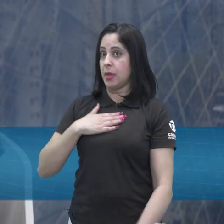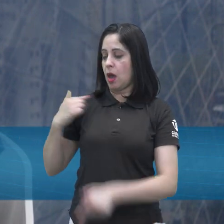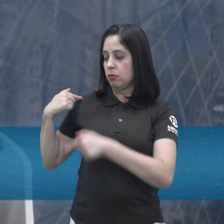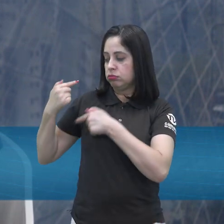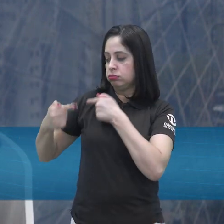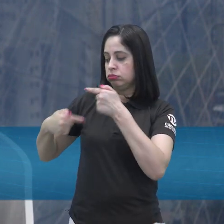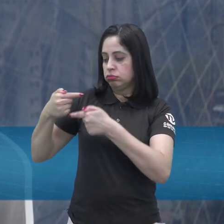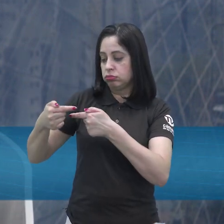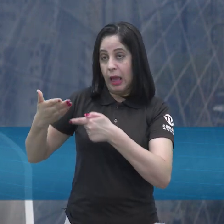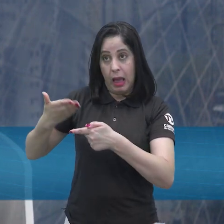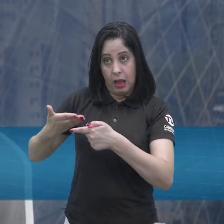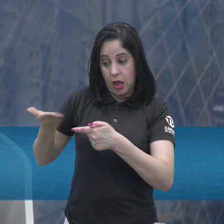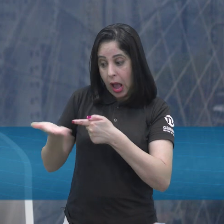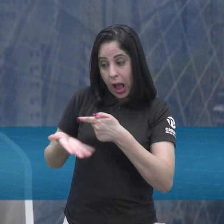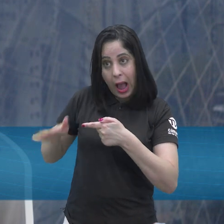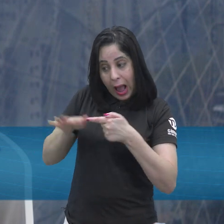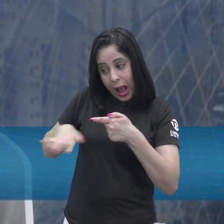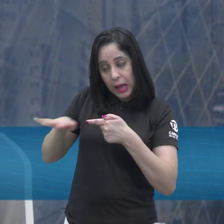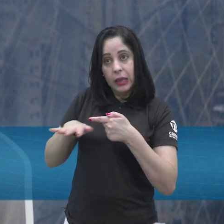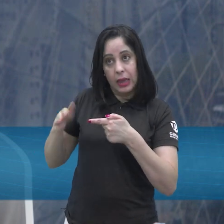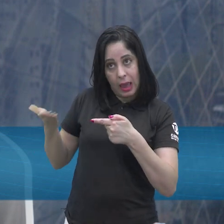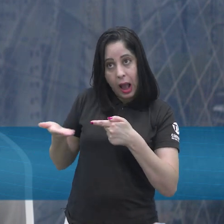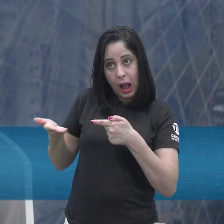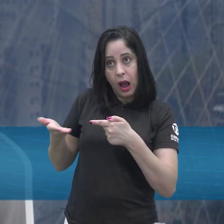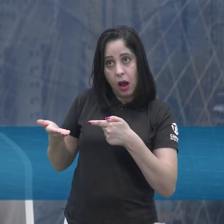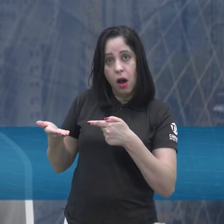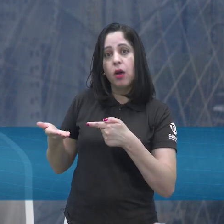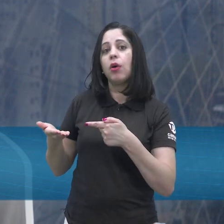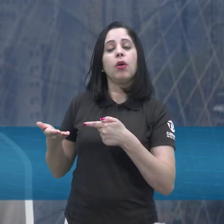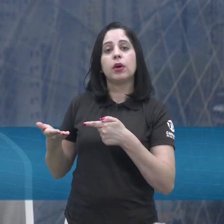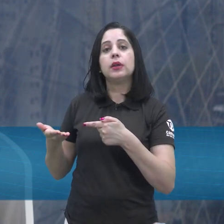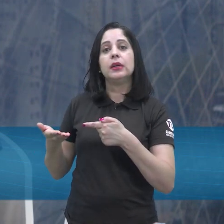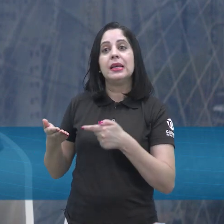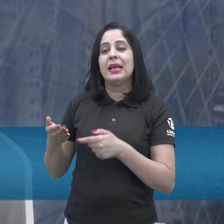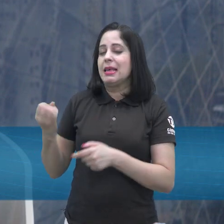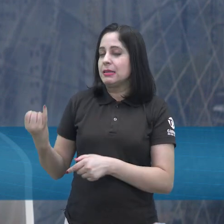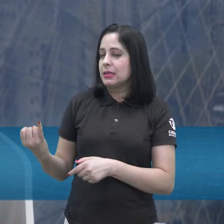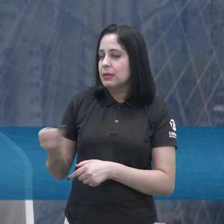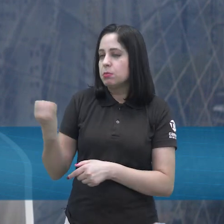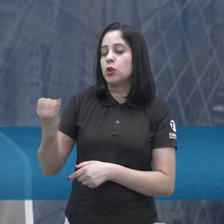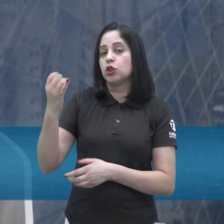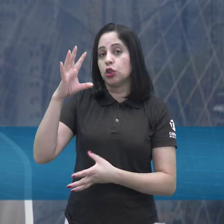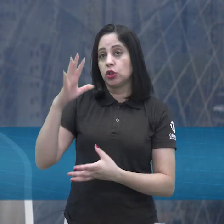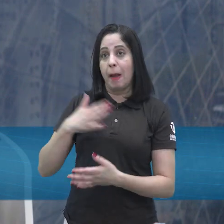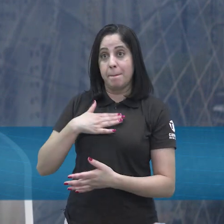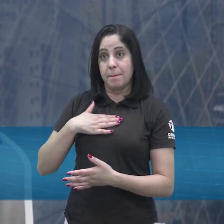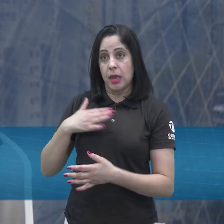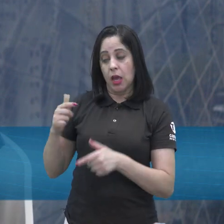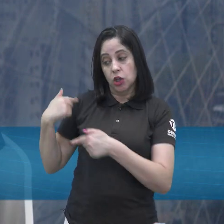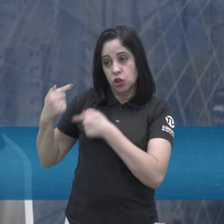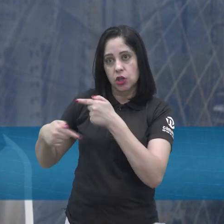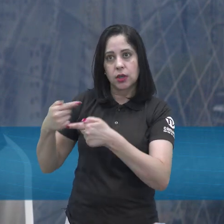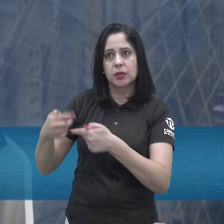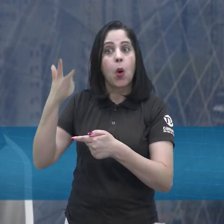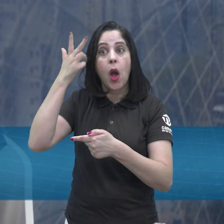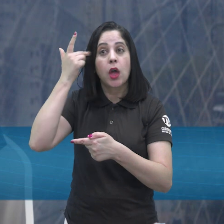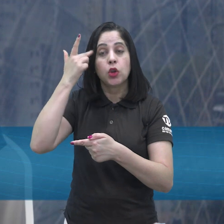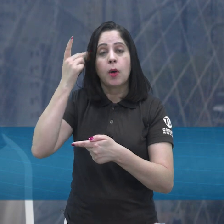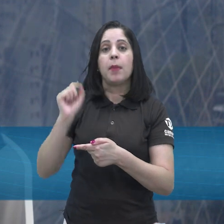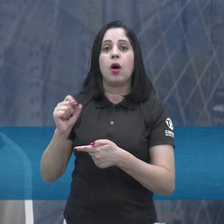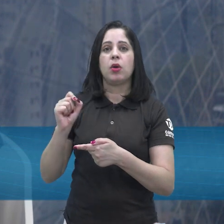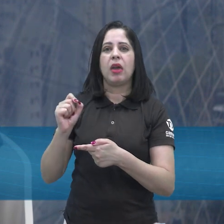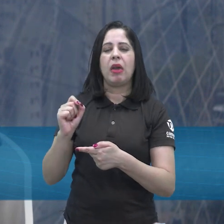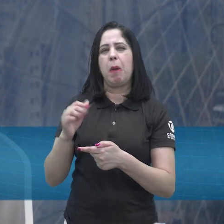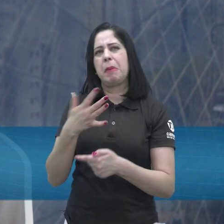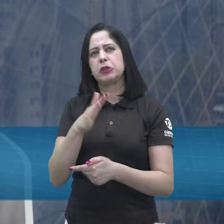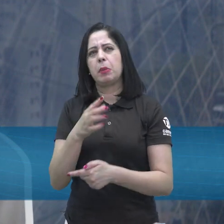que essa separação entre as gerações ela é fundamental para a gente entender o papel de cada um. Na minha geração era muito comum, por